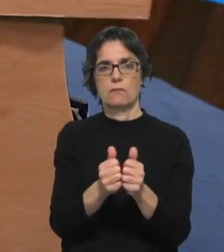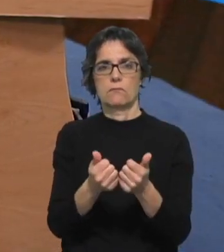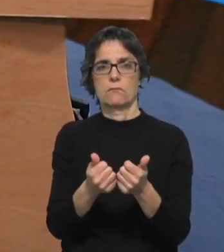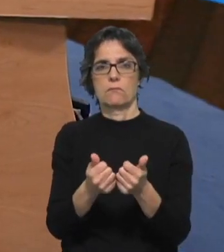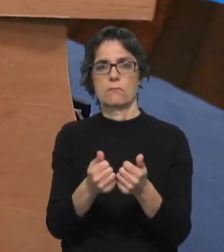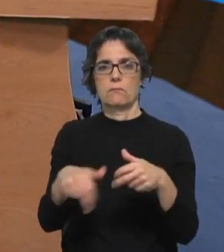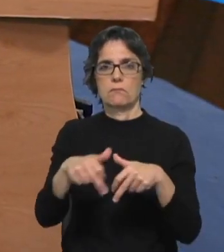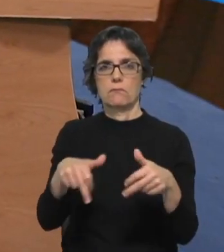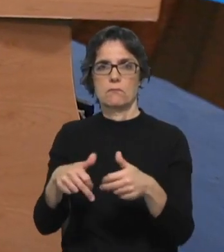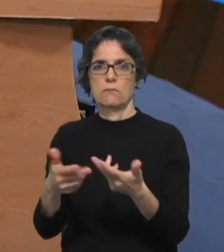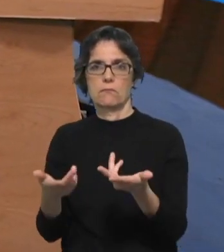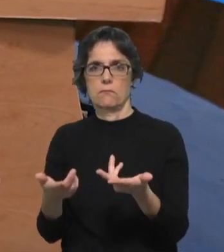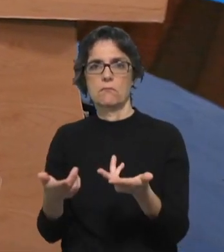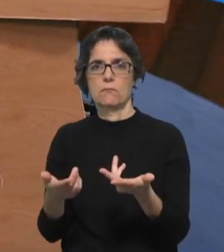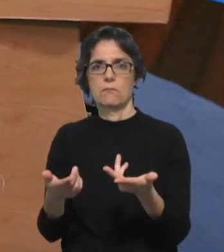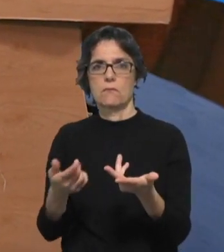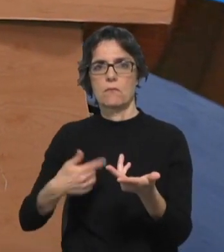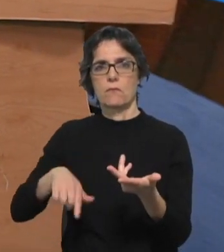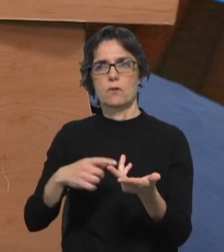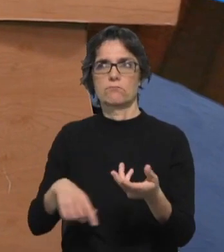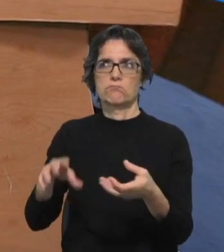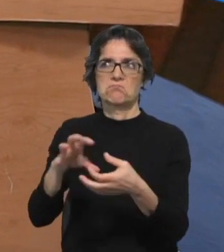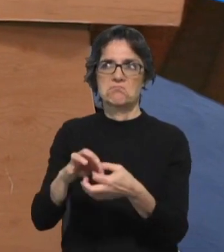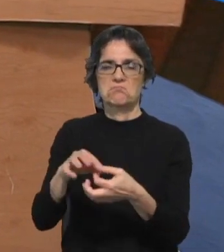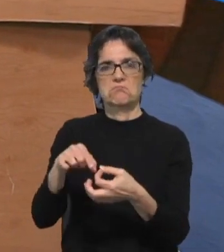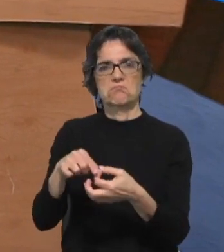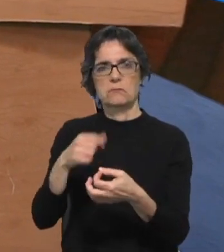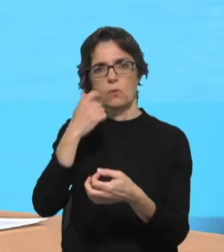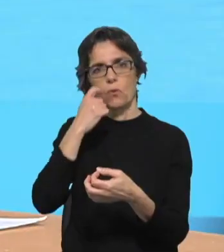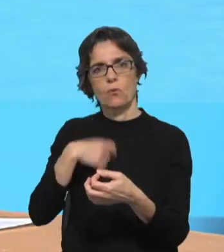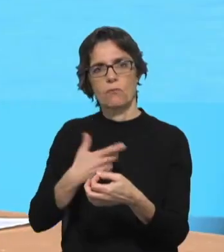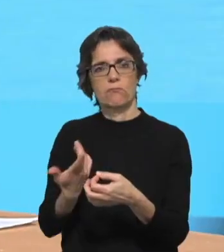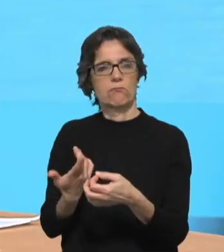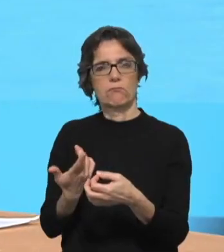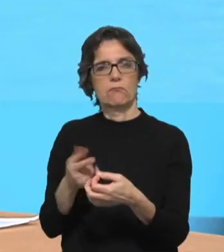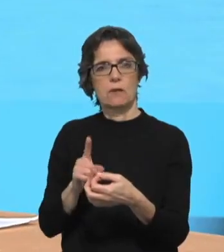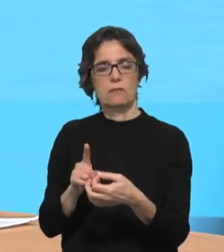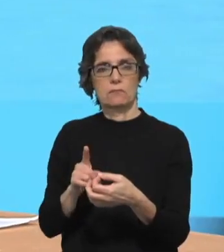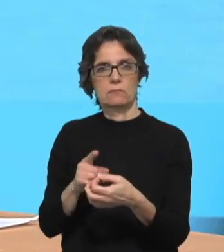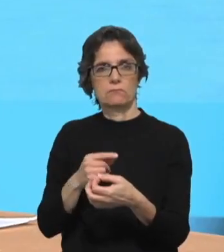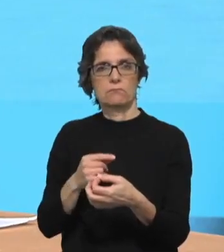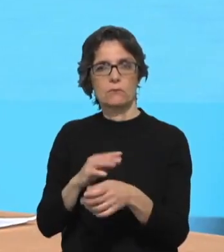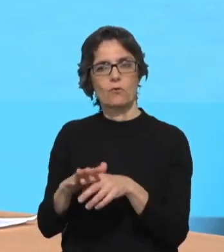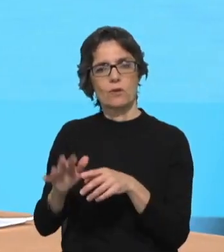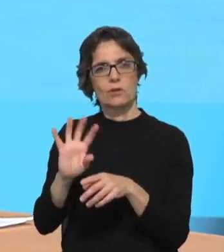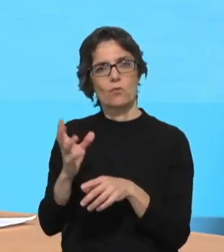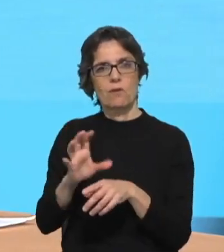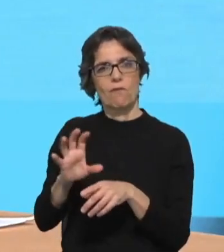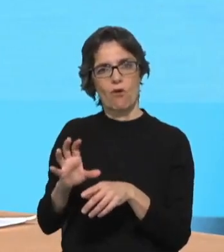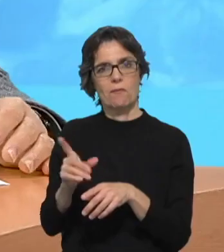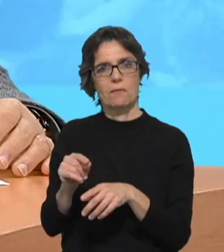habitualmente associamos a uma competência meramente física, afinal tem um arco de abrangência muito mais vasto. Sim, de